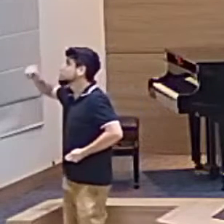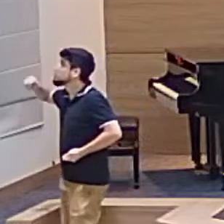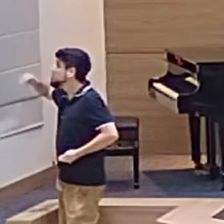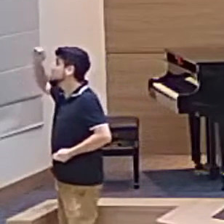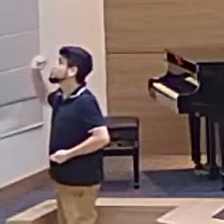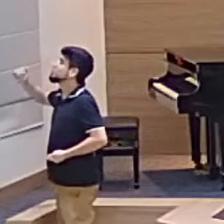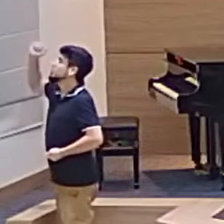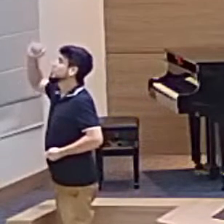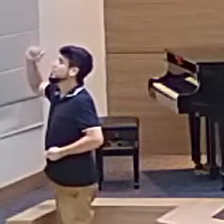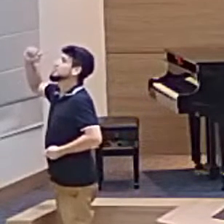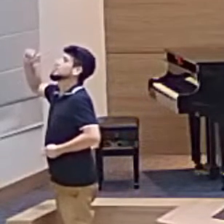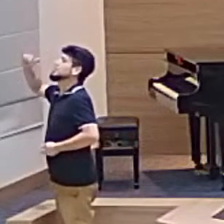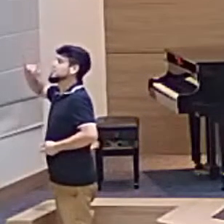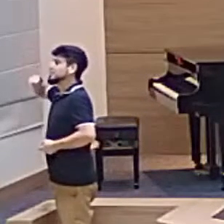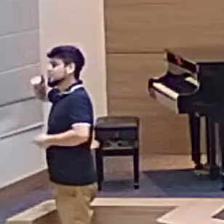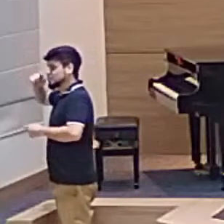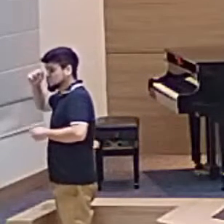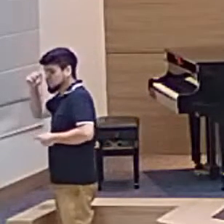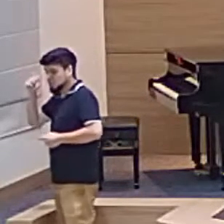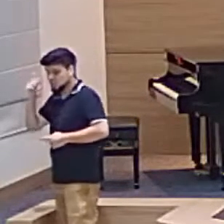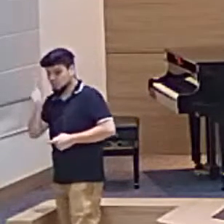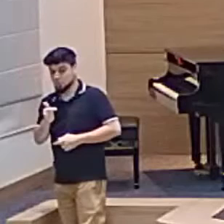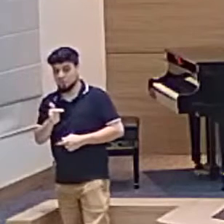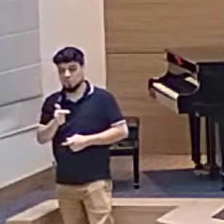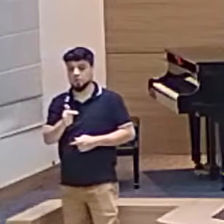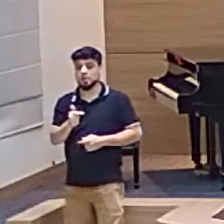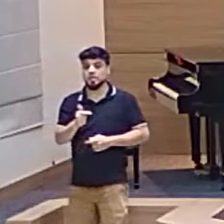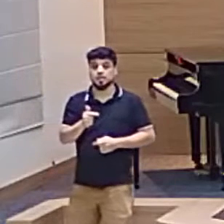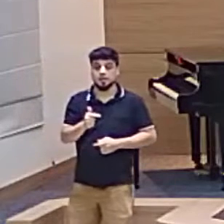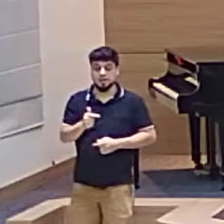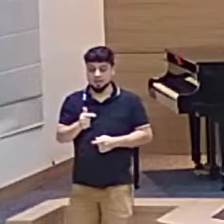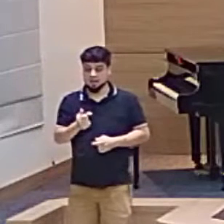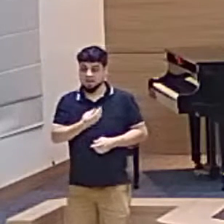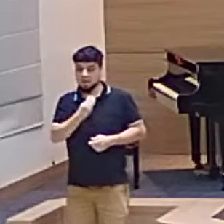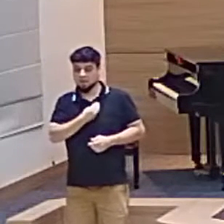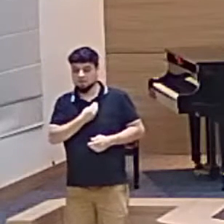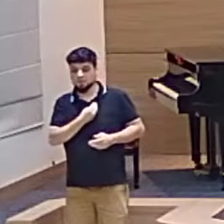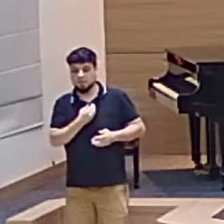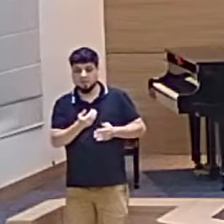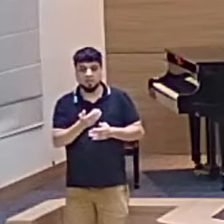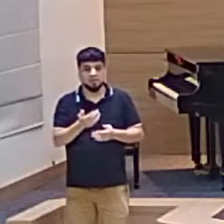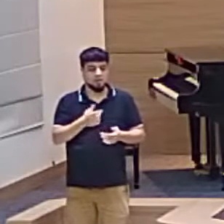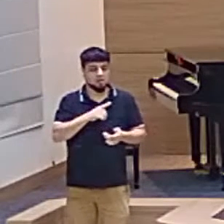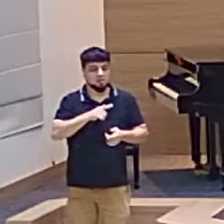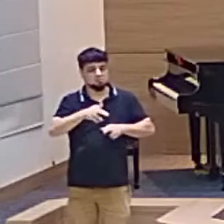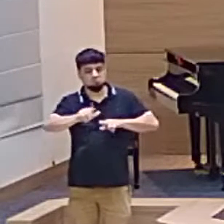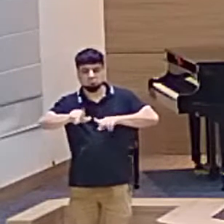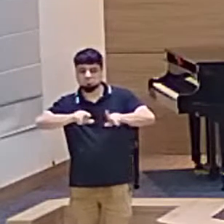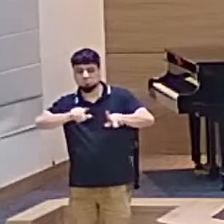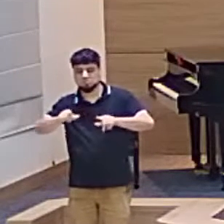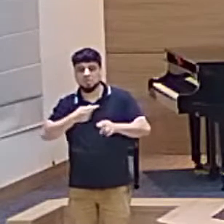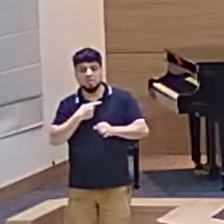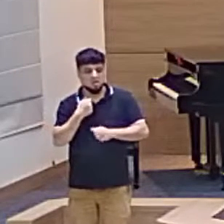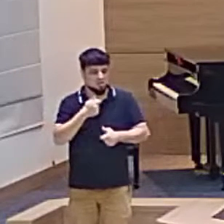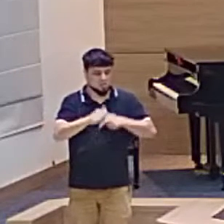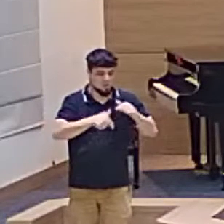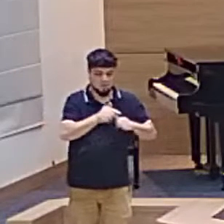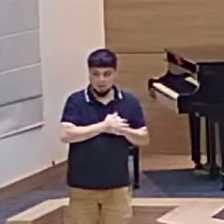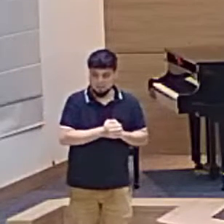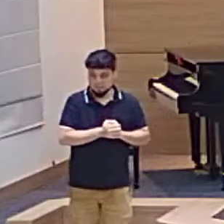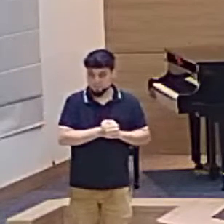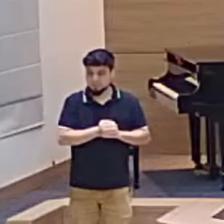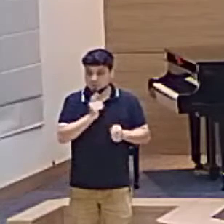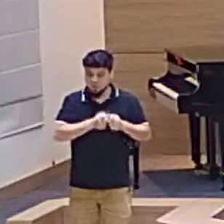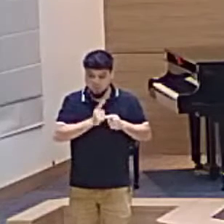a diferença da família porque eu vou passar para a eternidade e o que eu deixei para minha família eu e minha casa serviremos ao Senhor